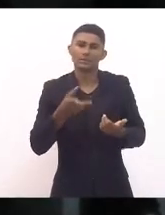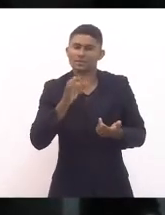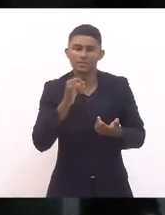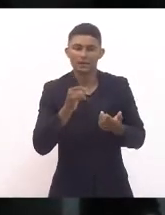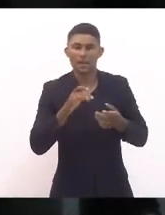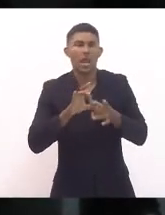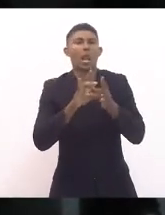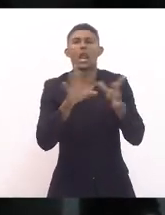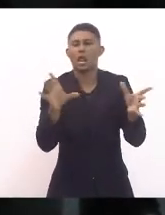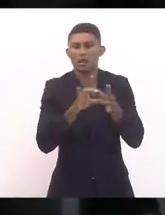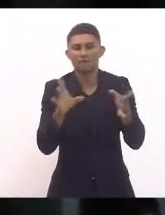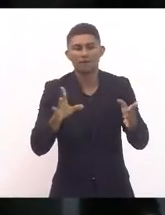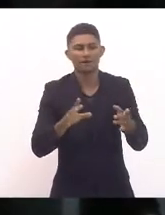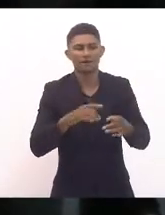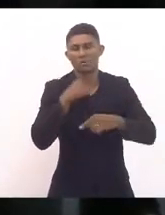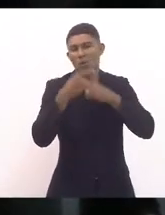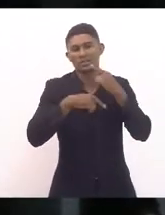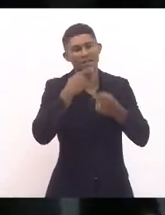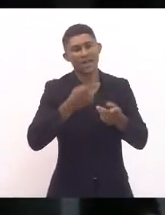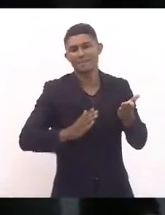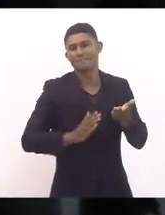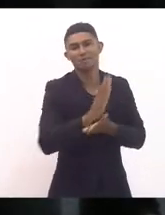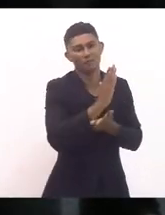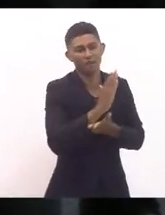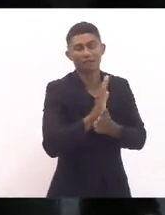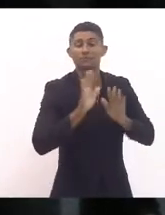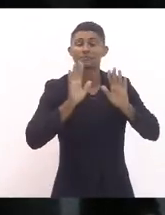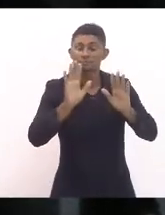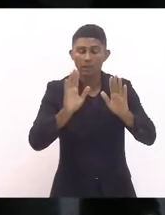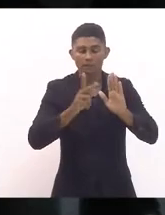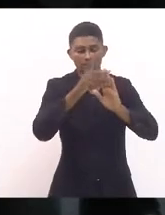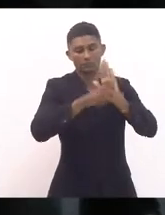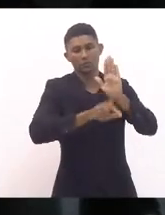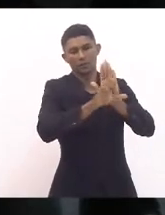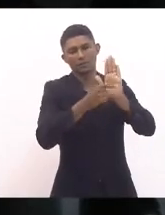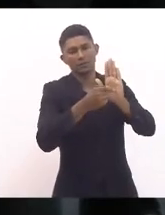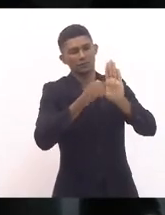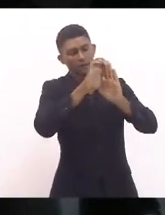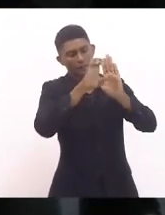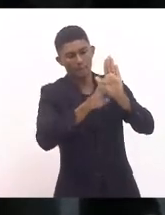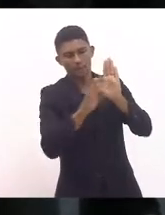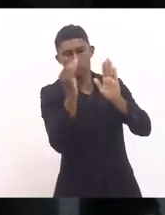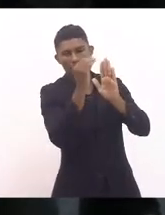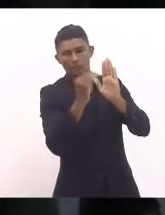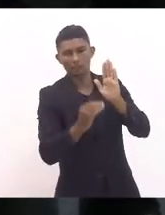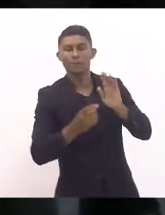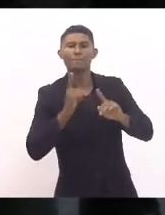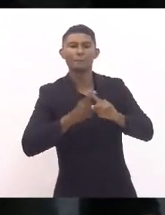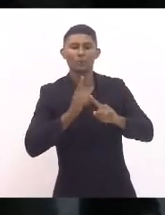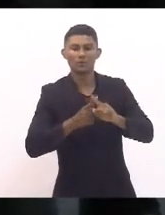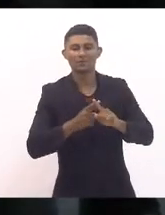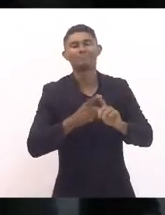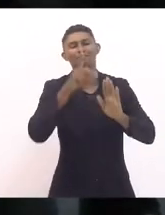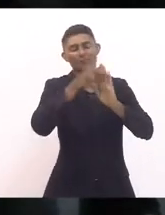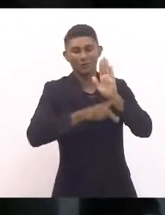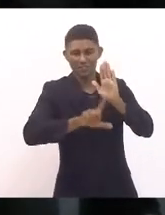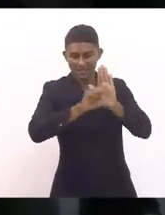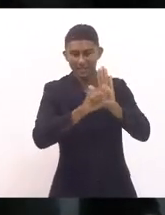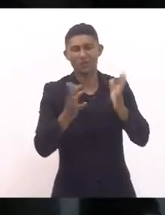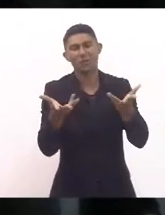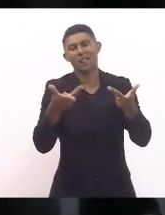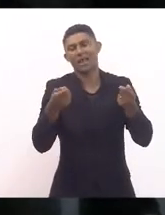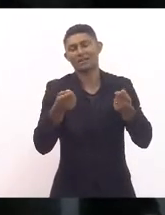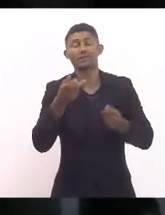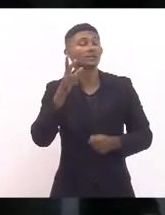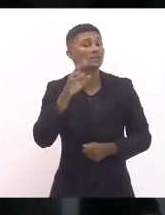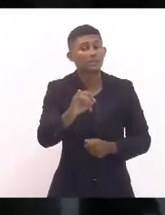Mas o projeto está sendo emendado, senhora deputada Lucinha, é porque ele tem qualidade. Se ele não